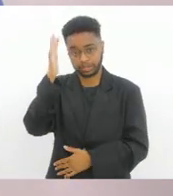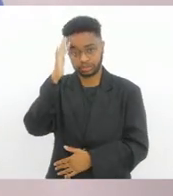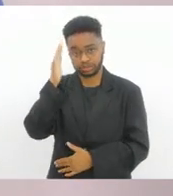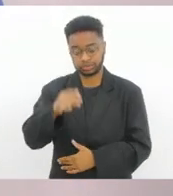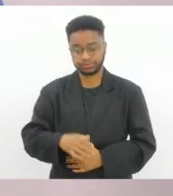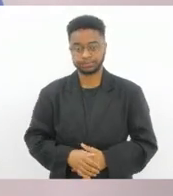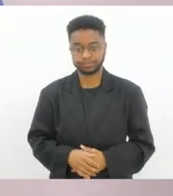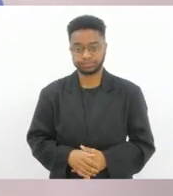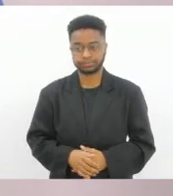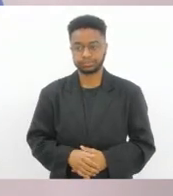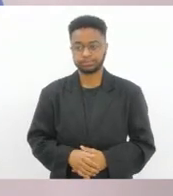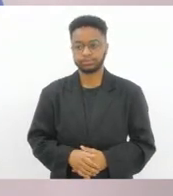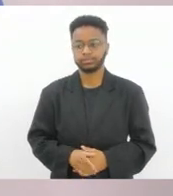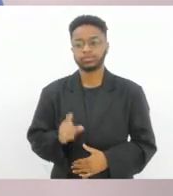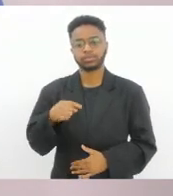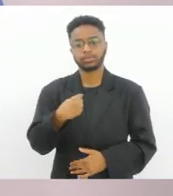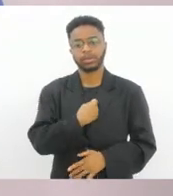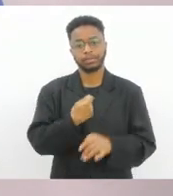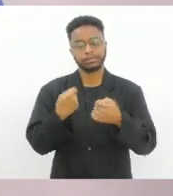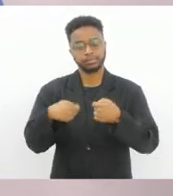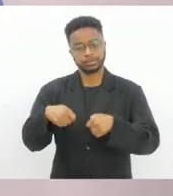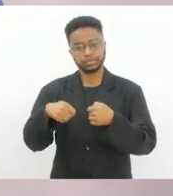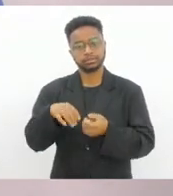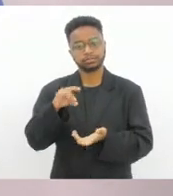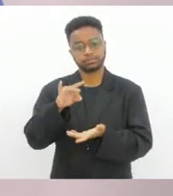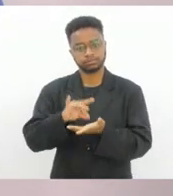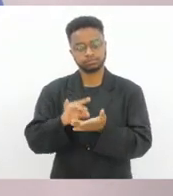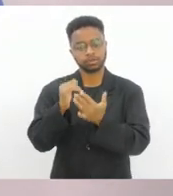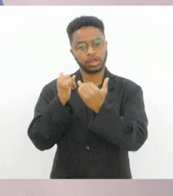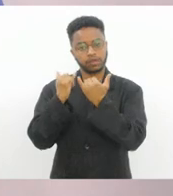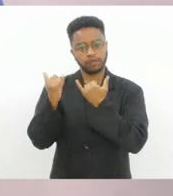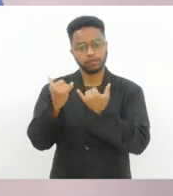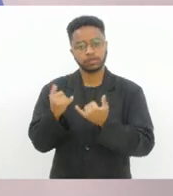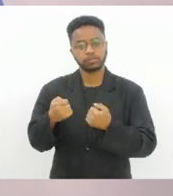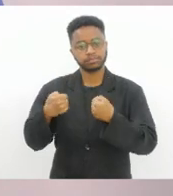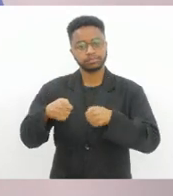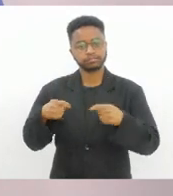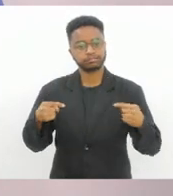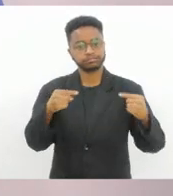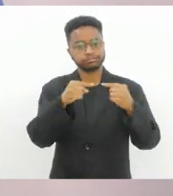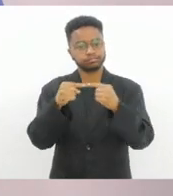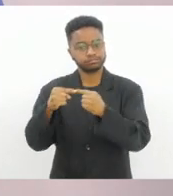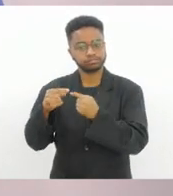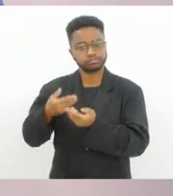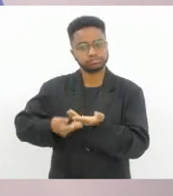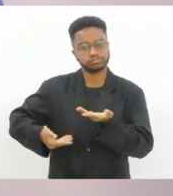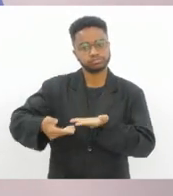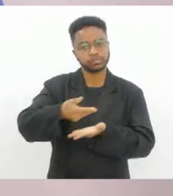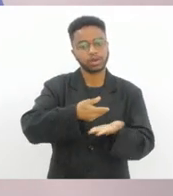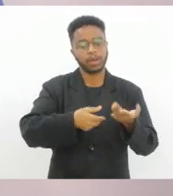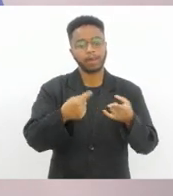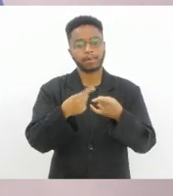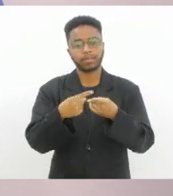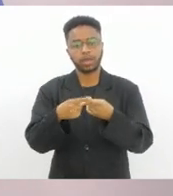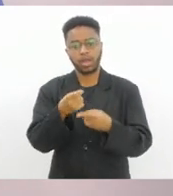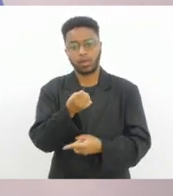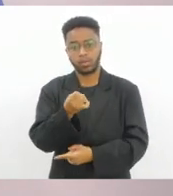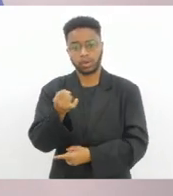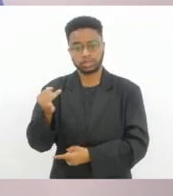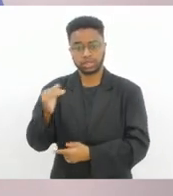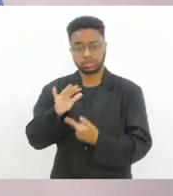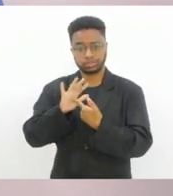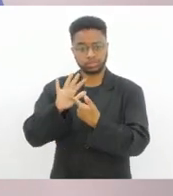gente precisa que, de fato, esses dados dialoguem entre si, porque o número que a gente tem é